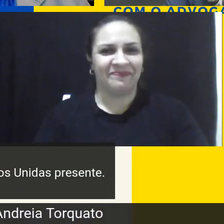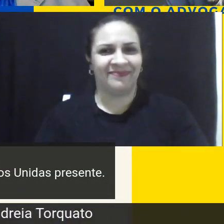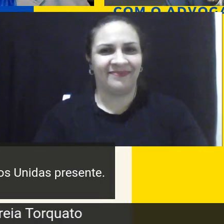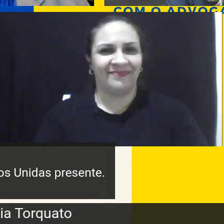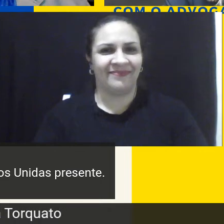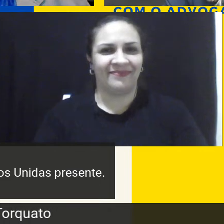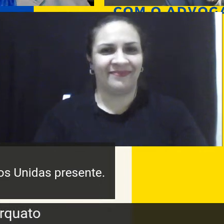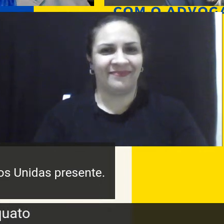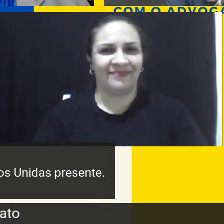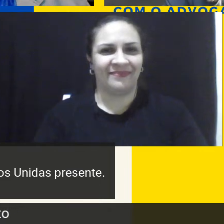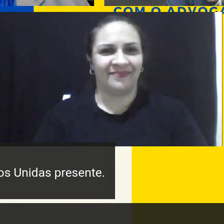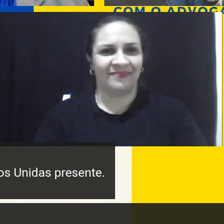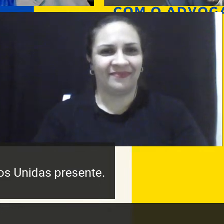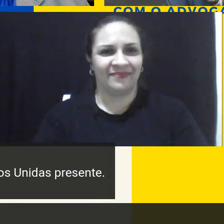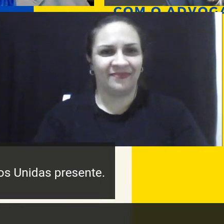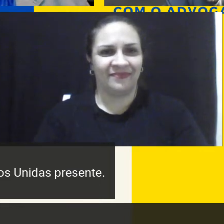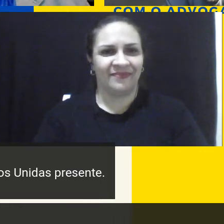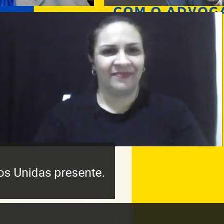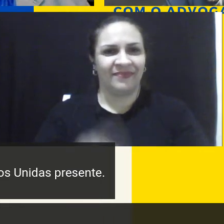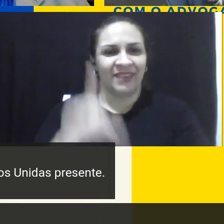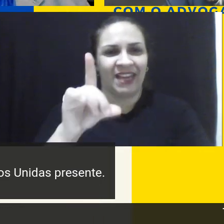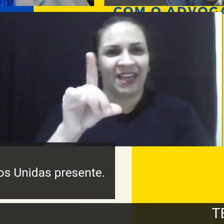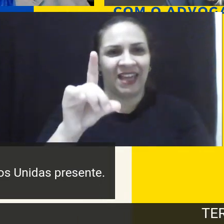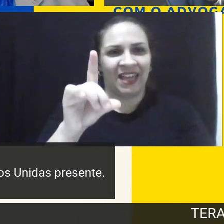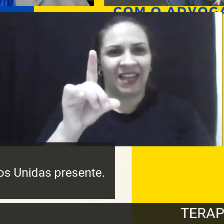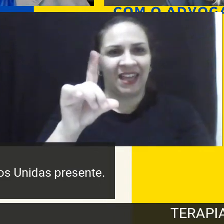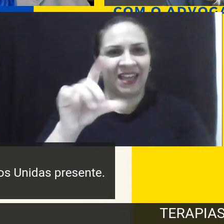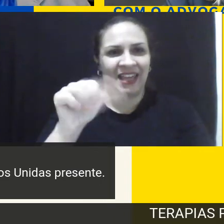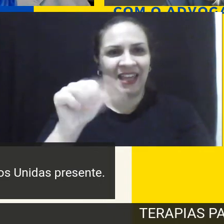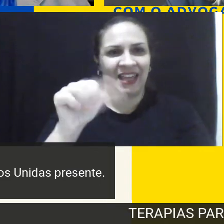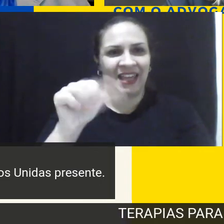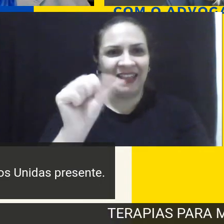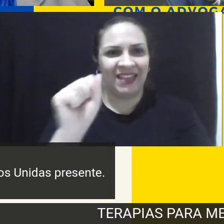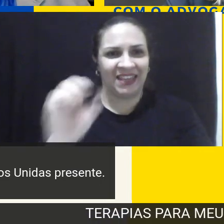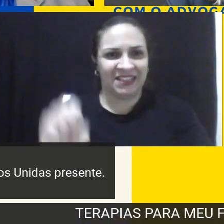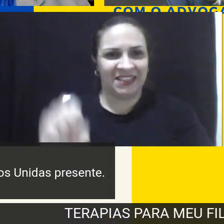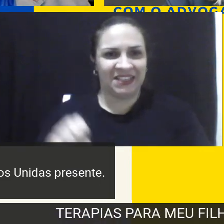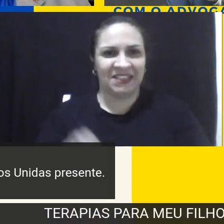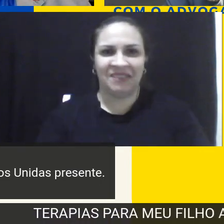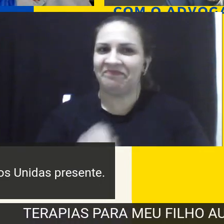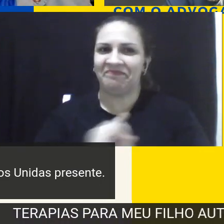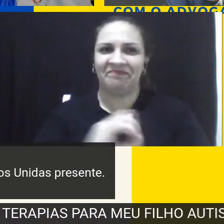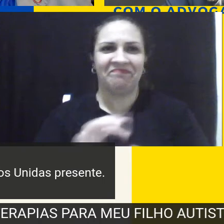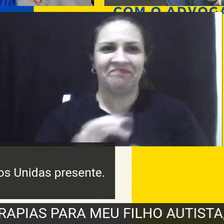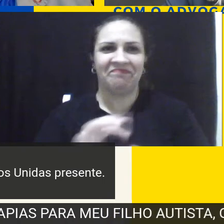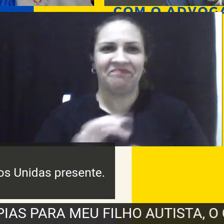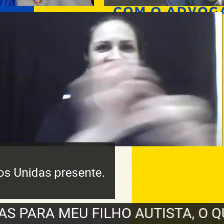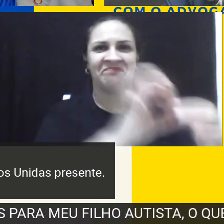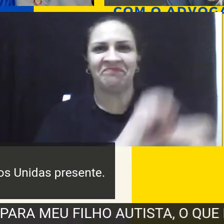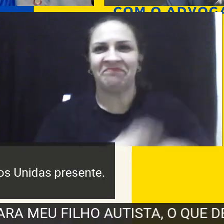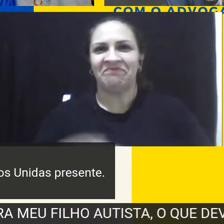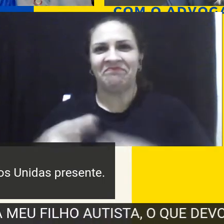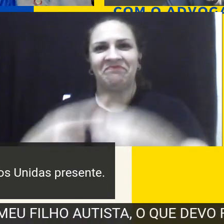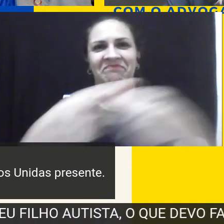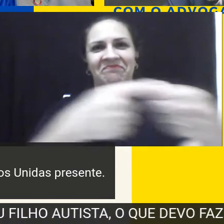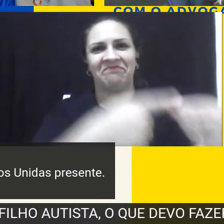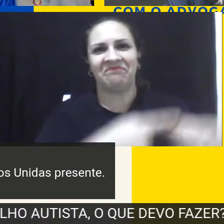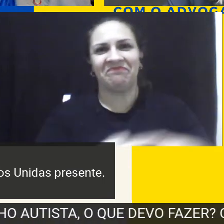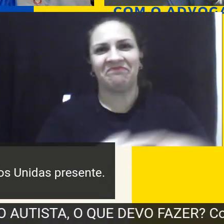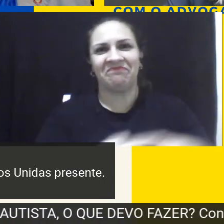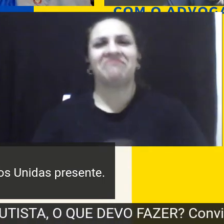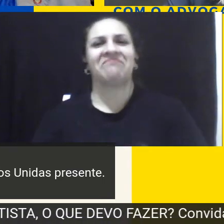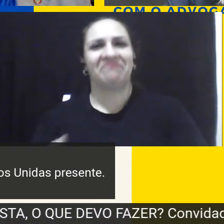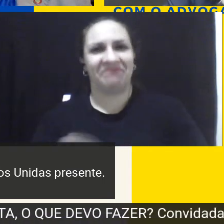A Deise, aí falando do Romeu. Tá vendo? A interação aqui é a interação não só na clínica, também entre os